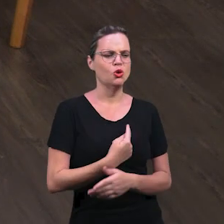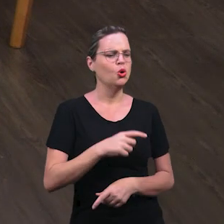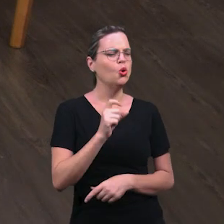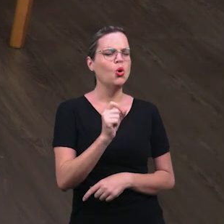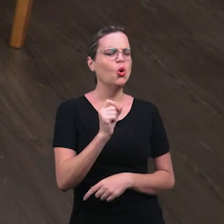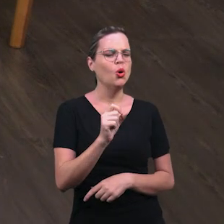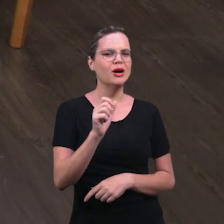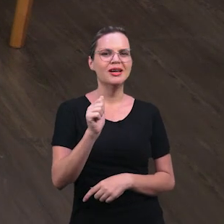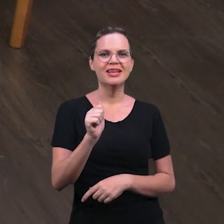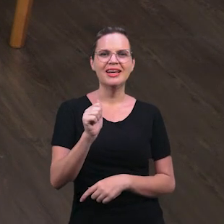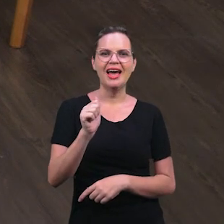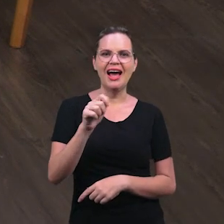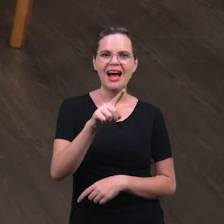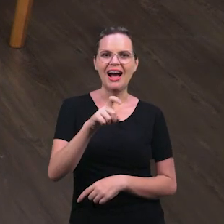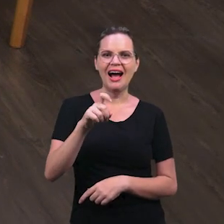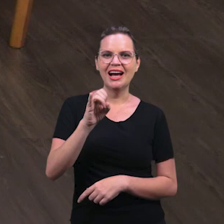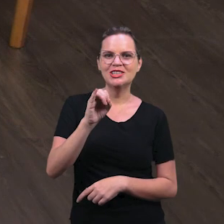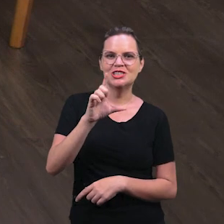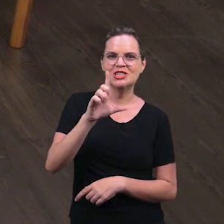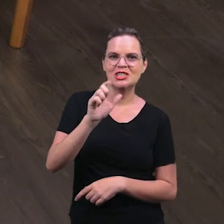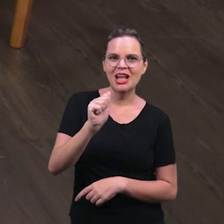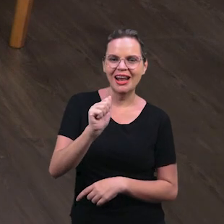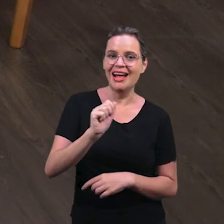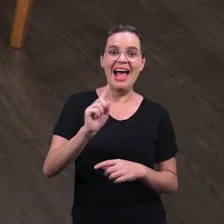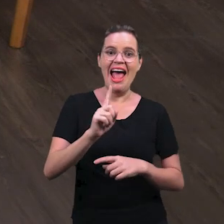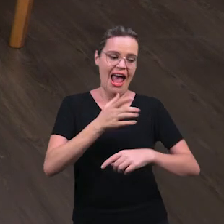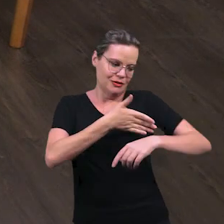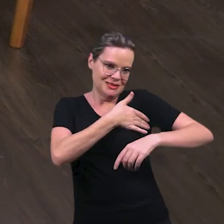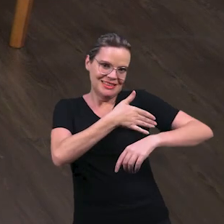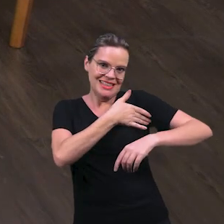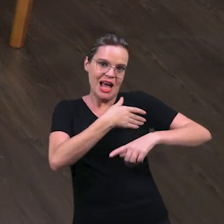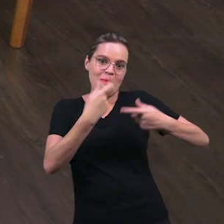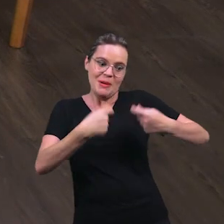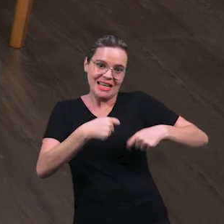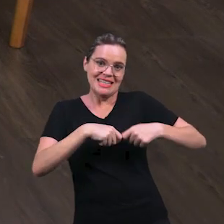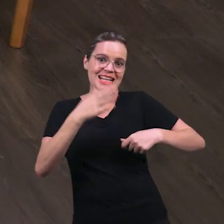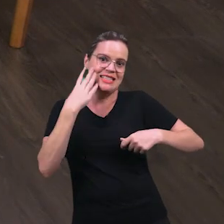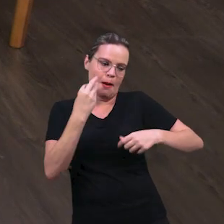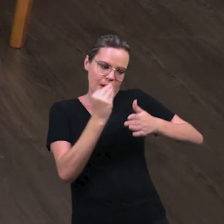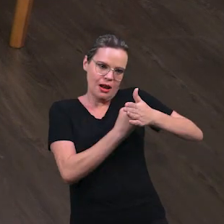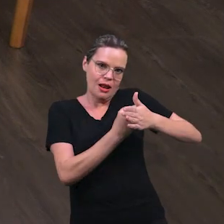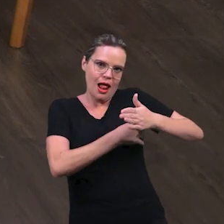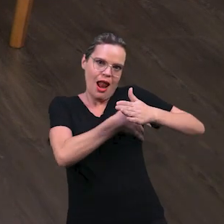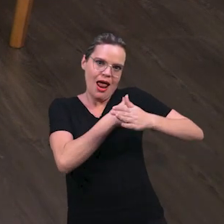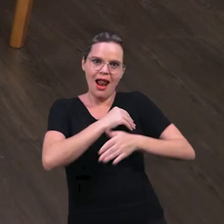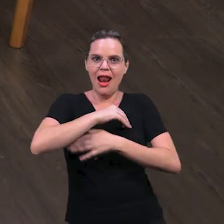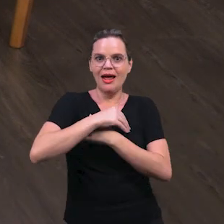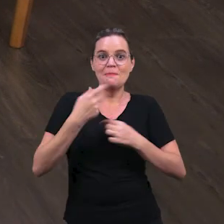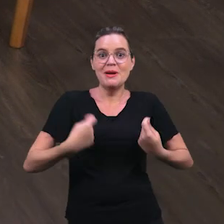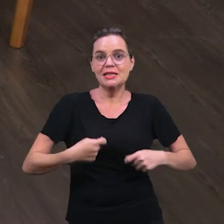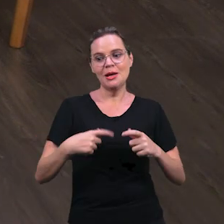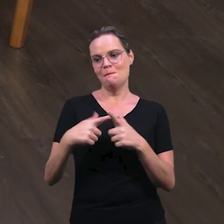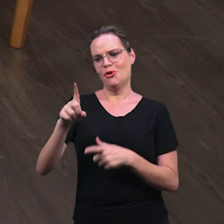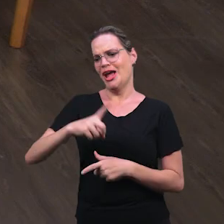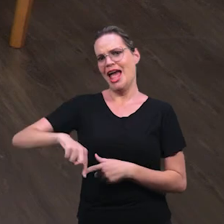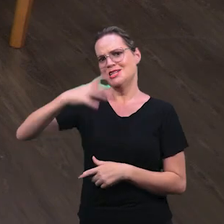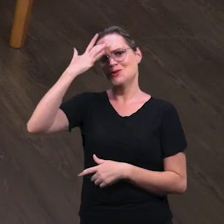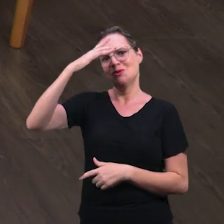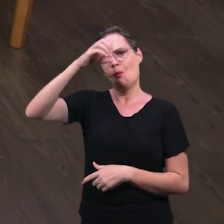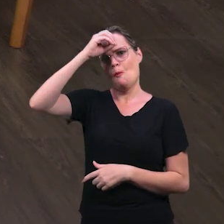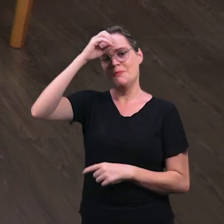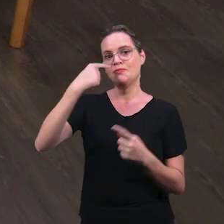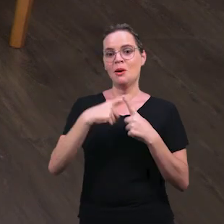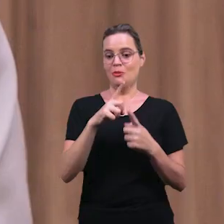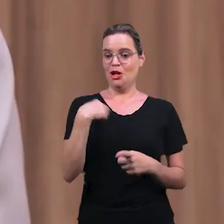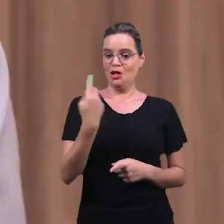axila? Aí eu, sovaco. Então tem que saber se cuidar. Muito né? bom, muito porque bom. para eles não está claro isso, o que